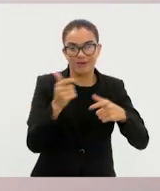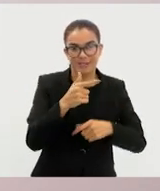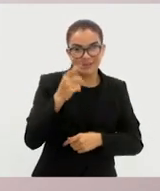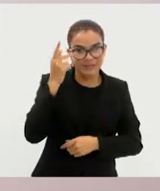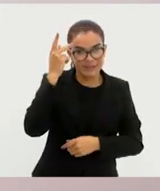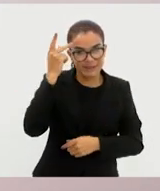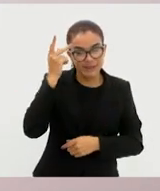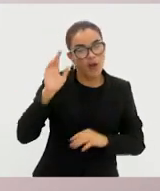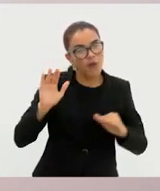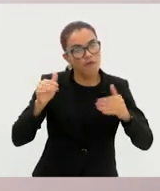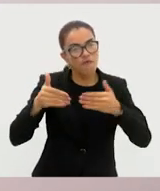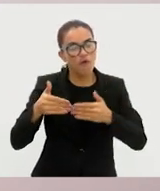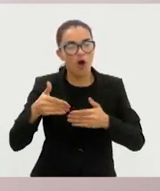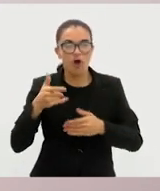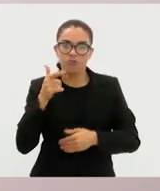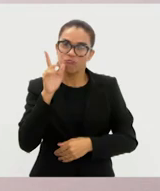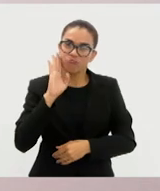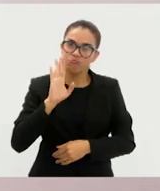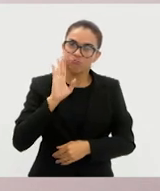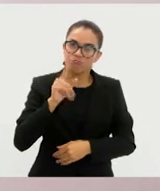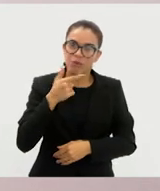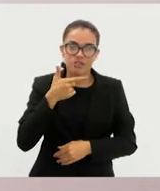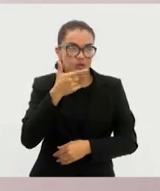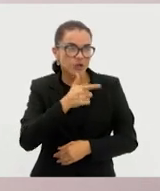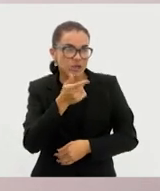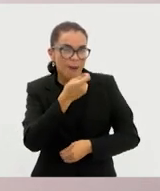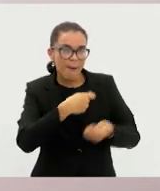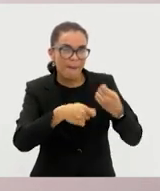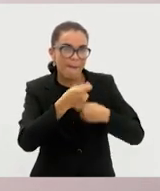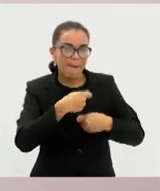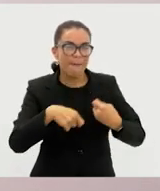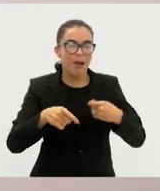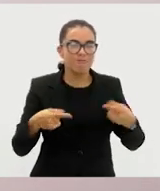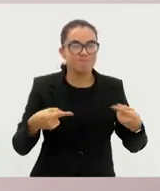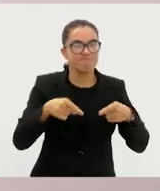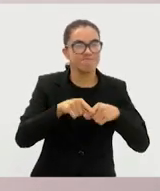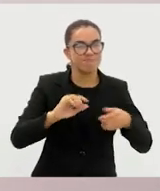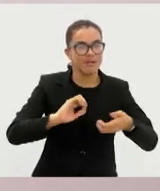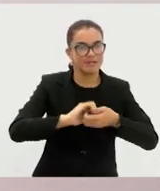interessante que a gente conseguir parceiros ali, aliados, para a gente aumentar a nossa interlocução junto ao Ministério.